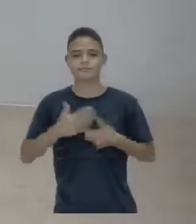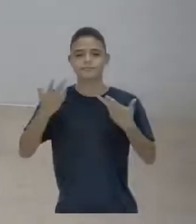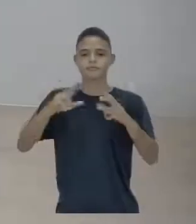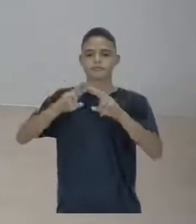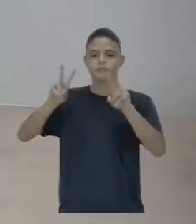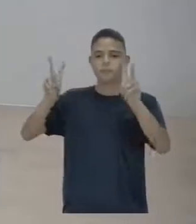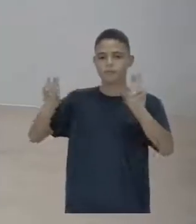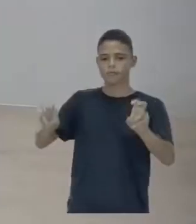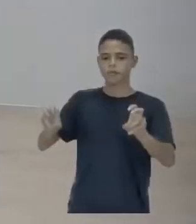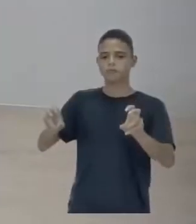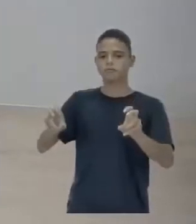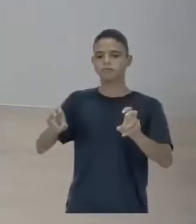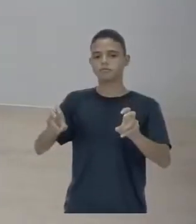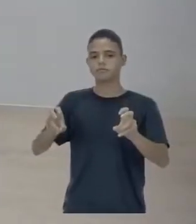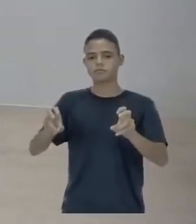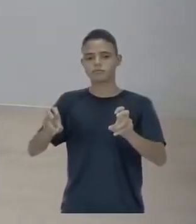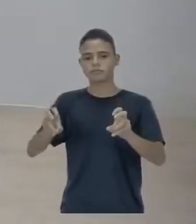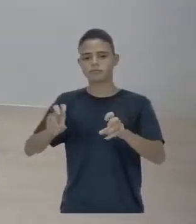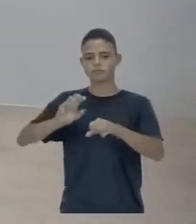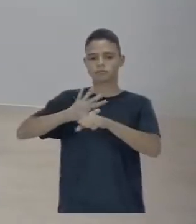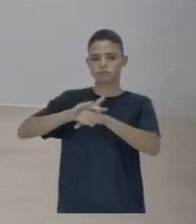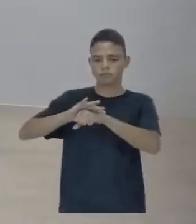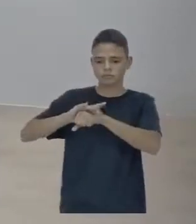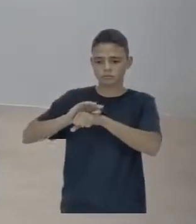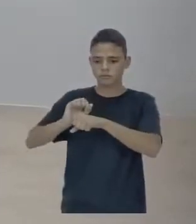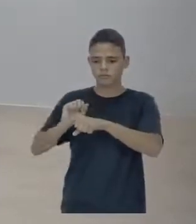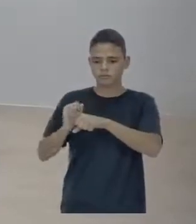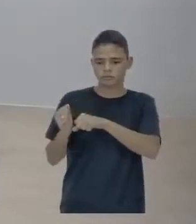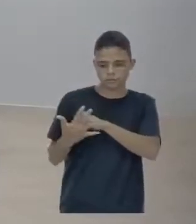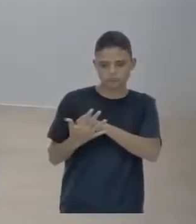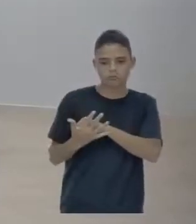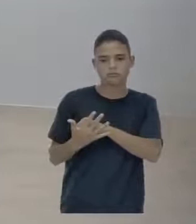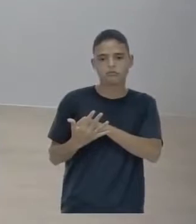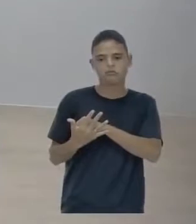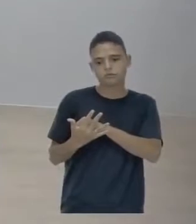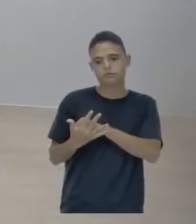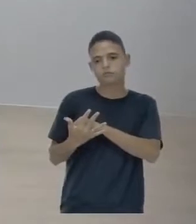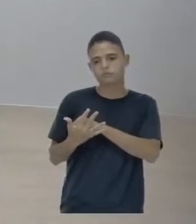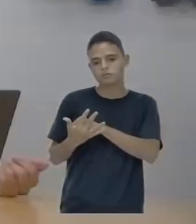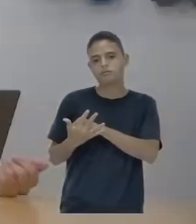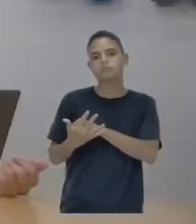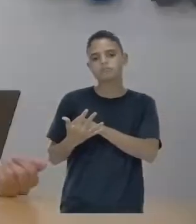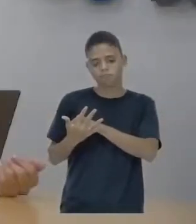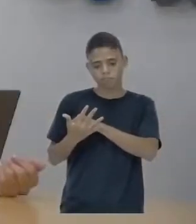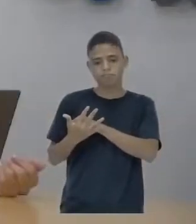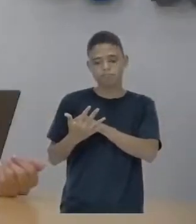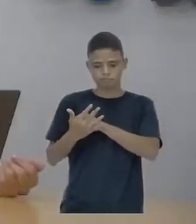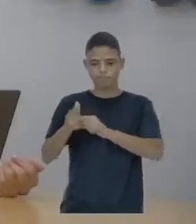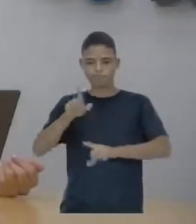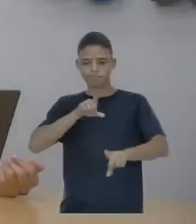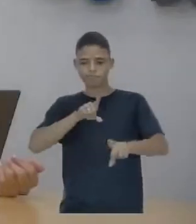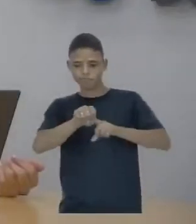então. Pandemia. Covid-19. Sim. Olimpíadas.